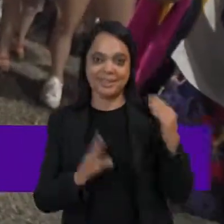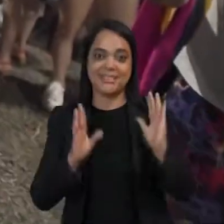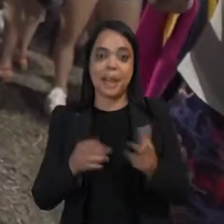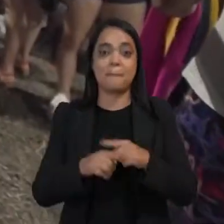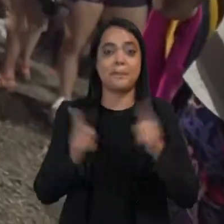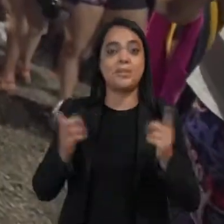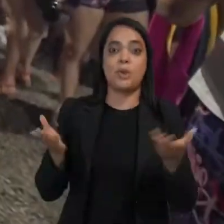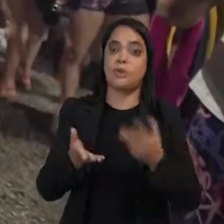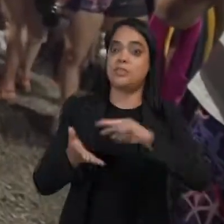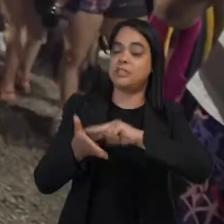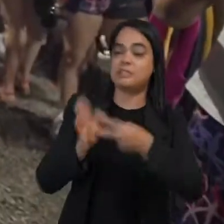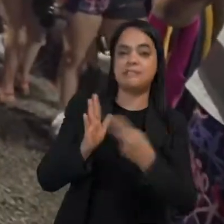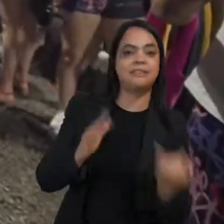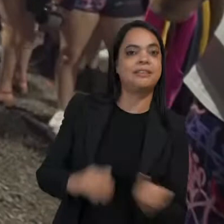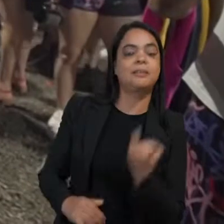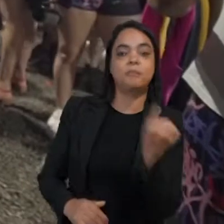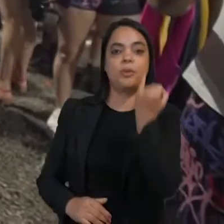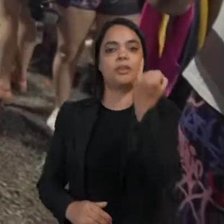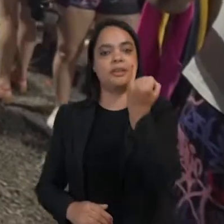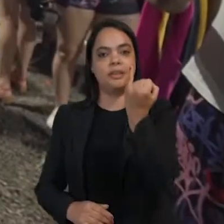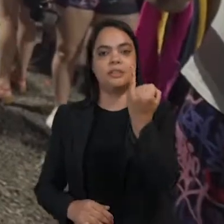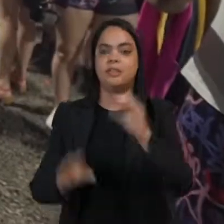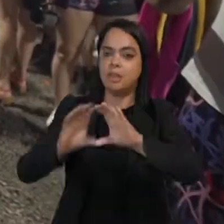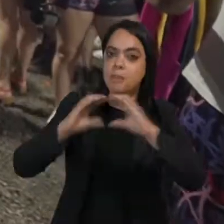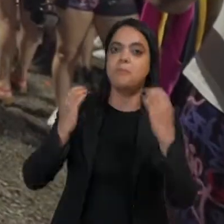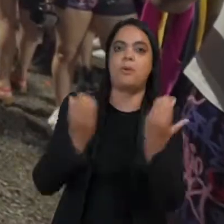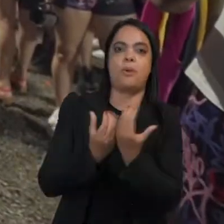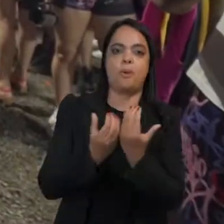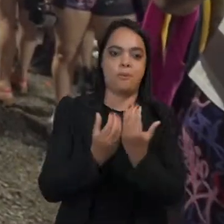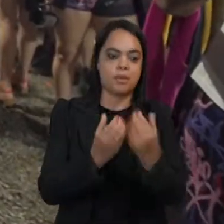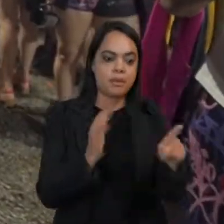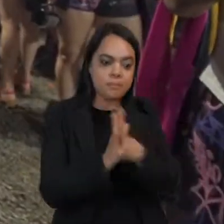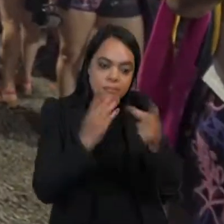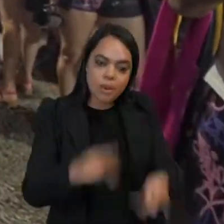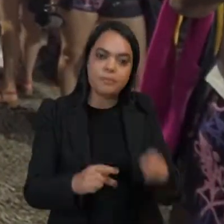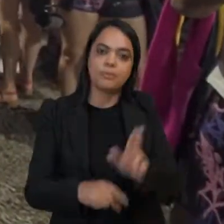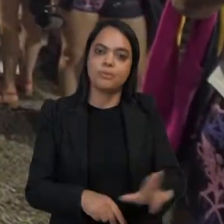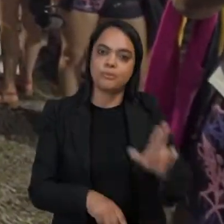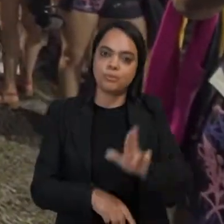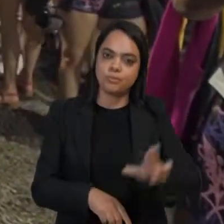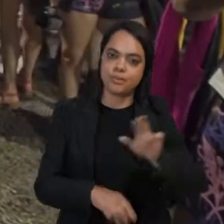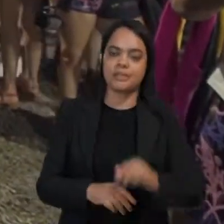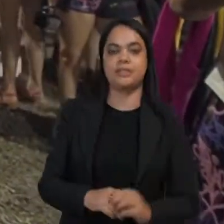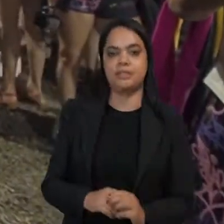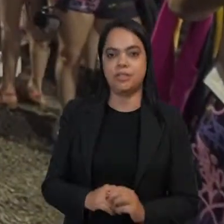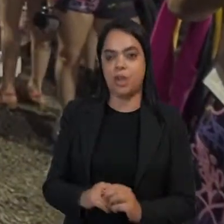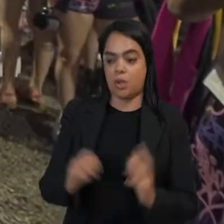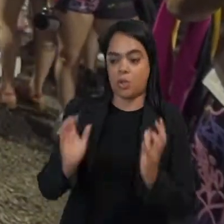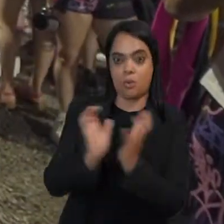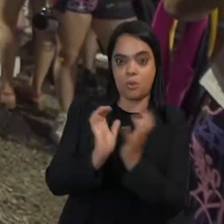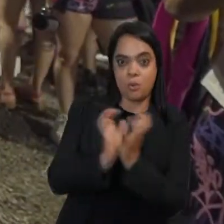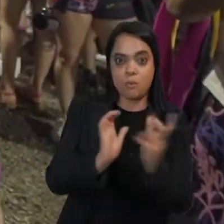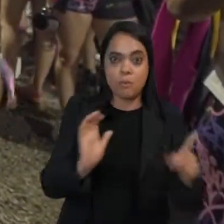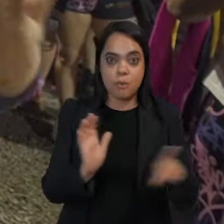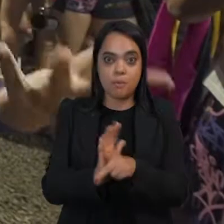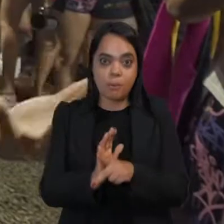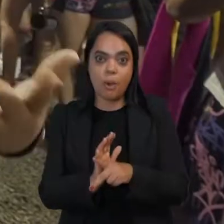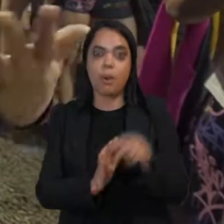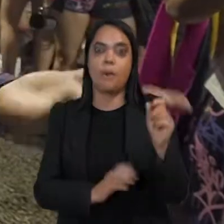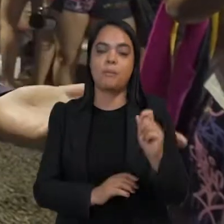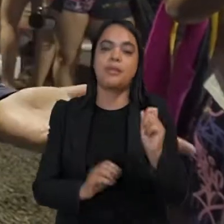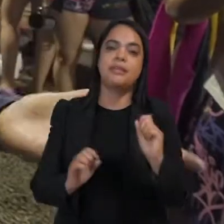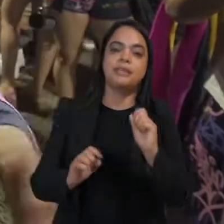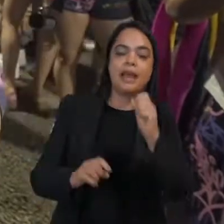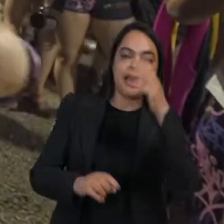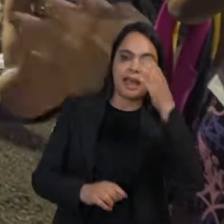mas hoje tem um significado muito importante para uma comunidade específica de Uberlândia e uma comunidade específica da Nação Tricolor,